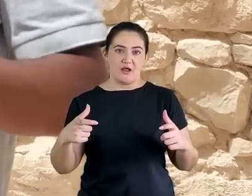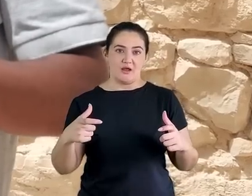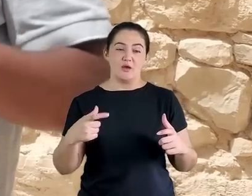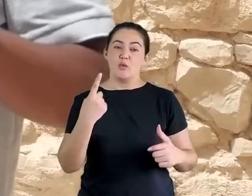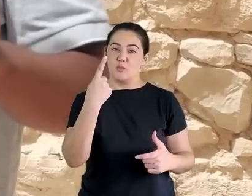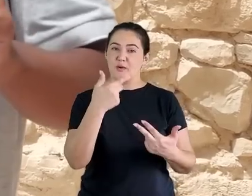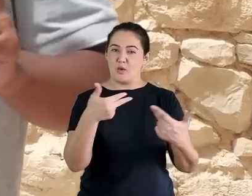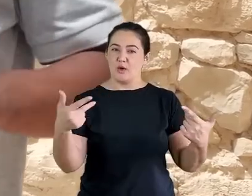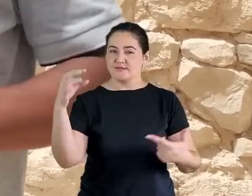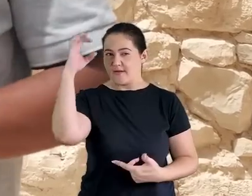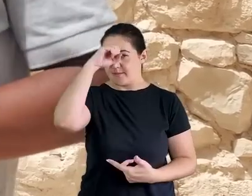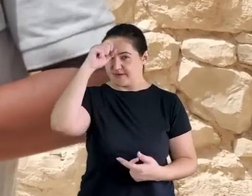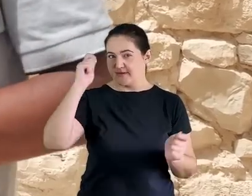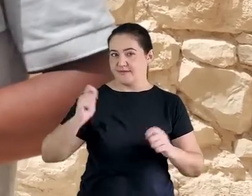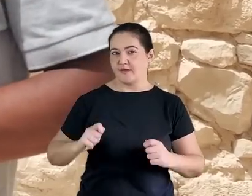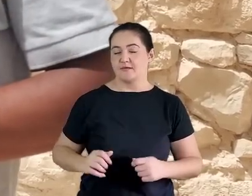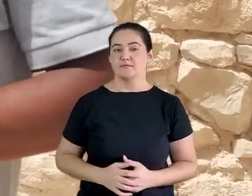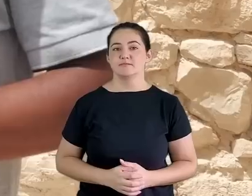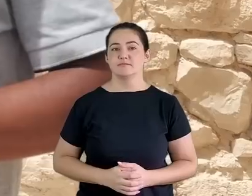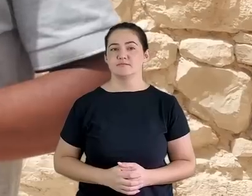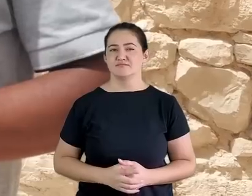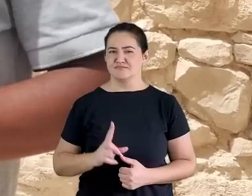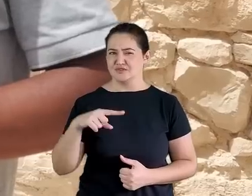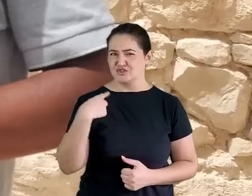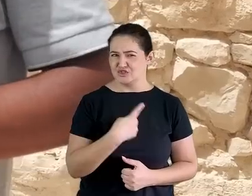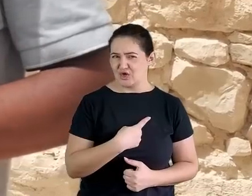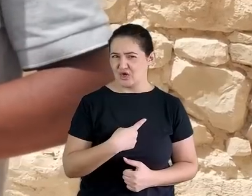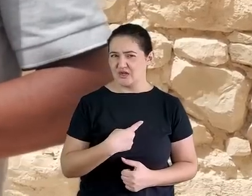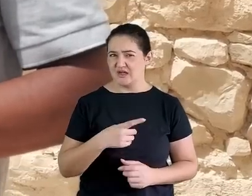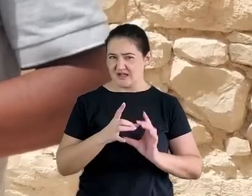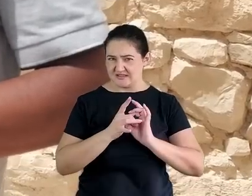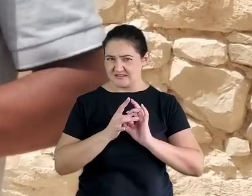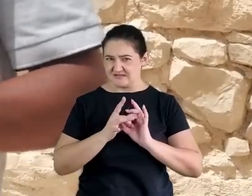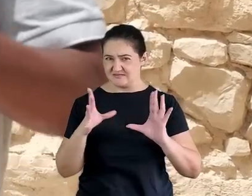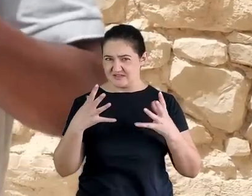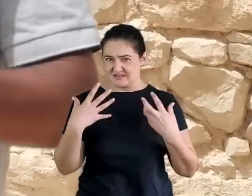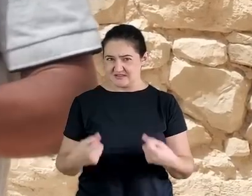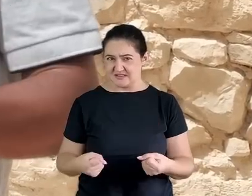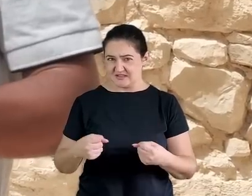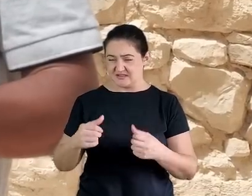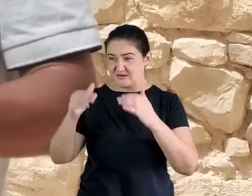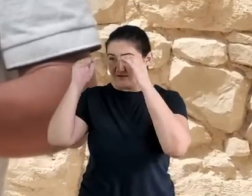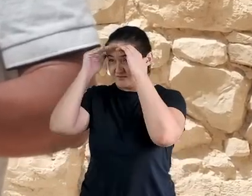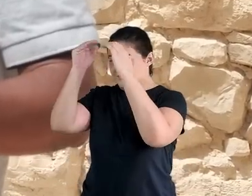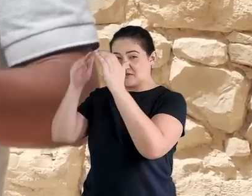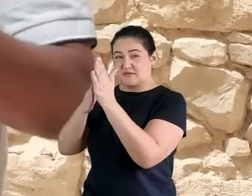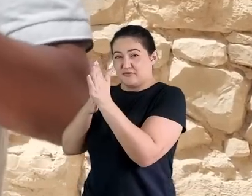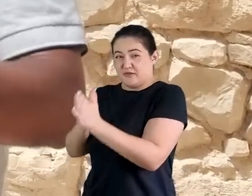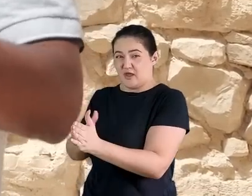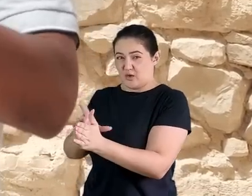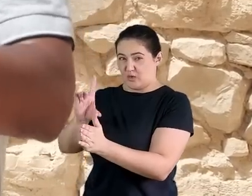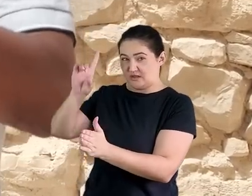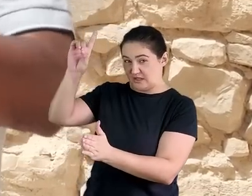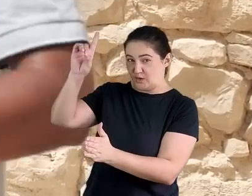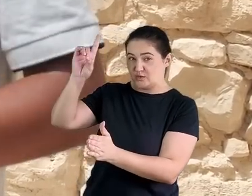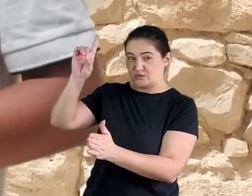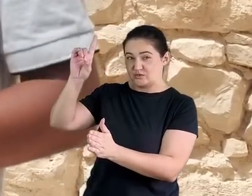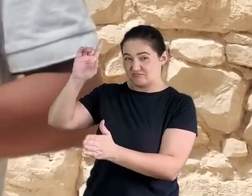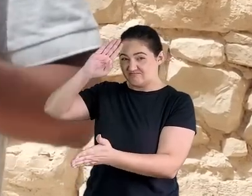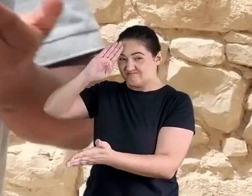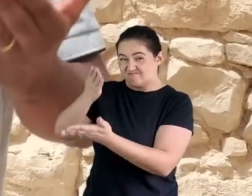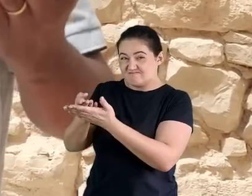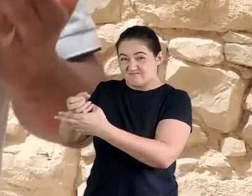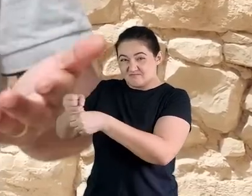uma lição fica claro para a nossa vida. Será que nós estamos dispostos a ser fiéis àquilo que nós